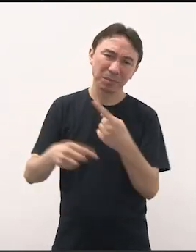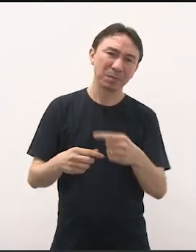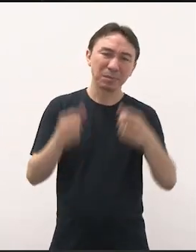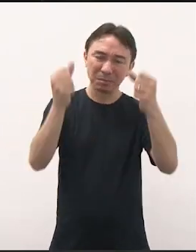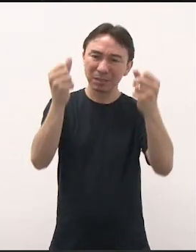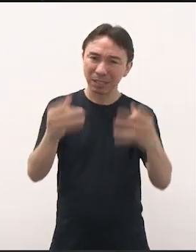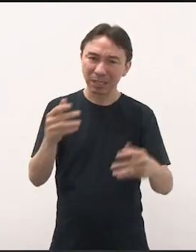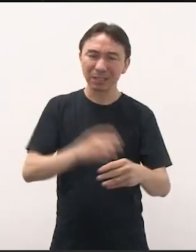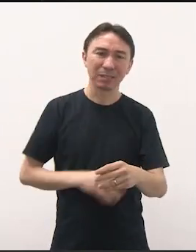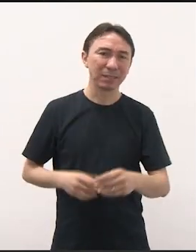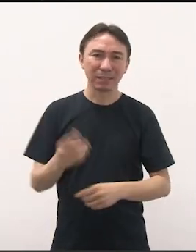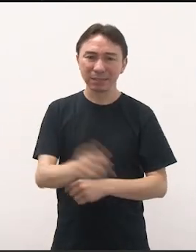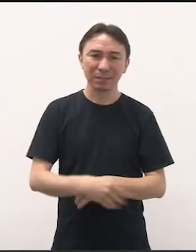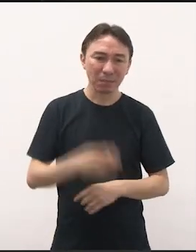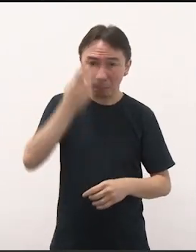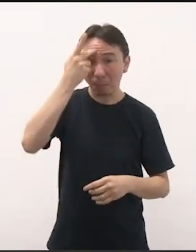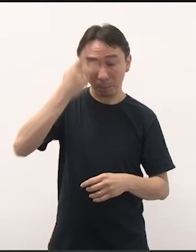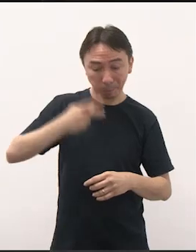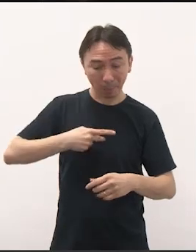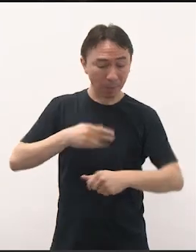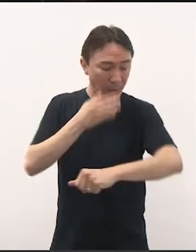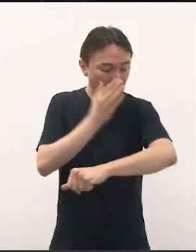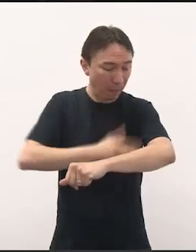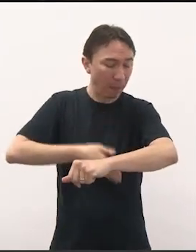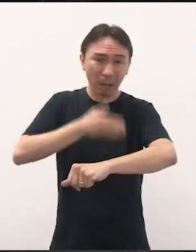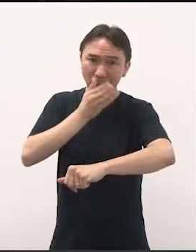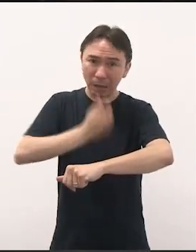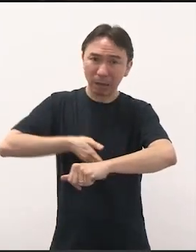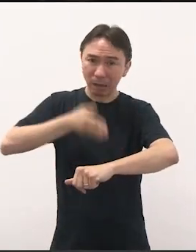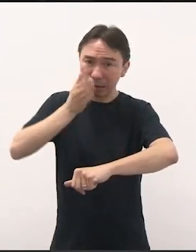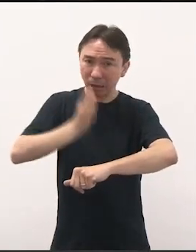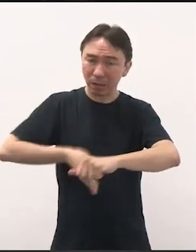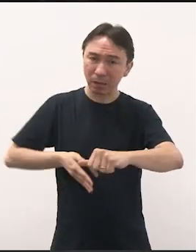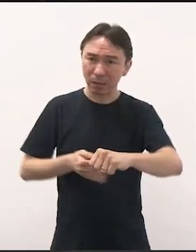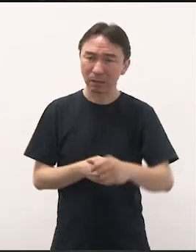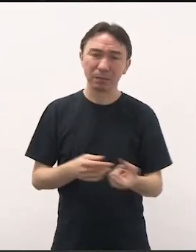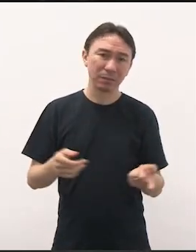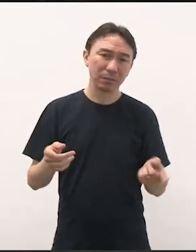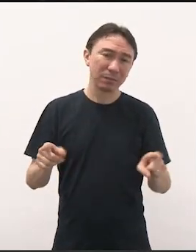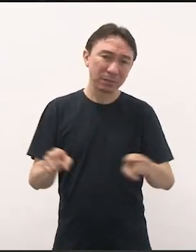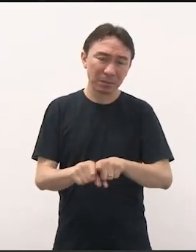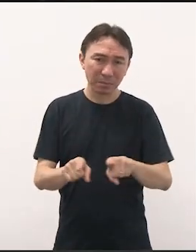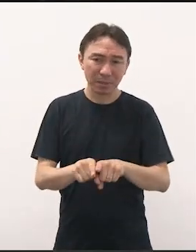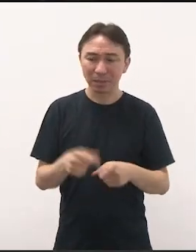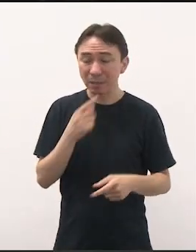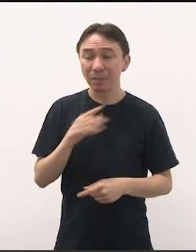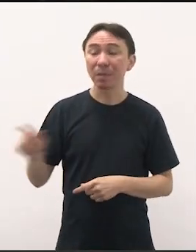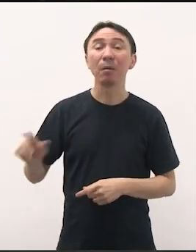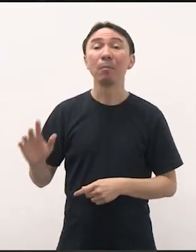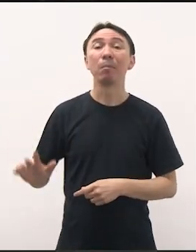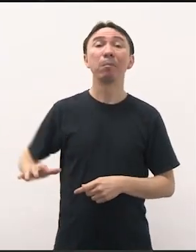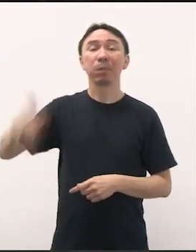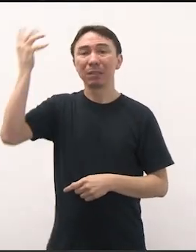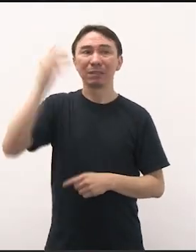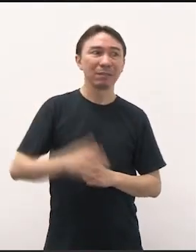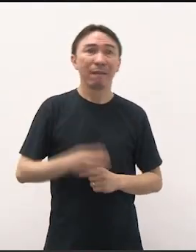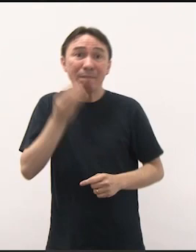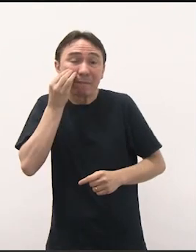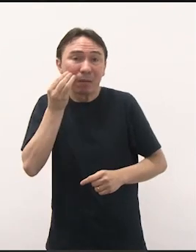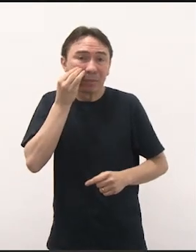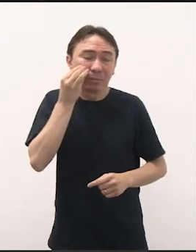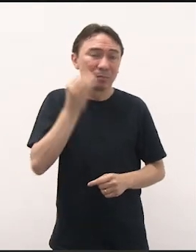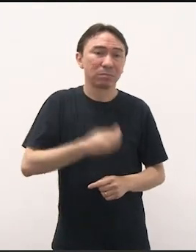falar de quais as ações possíveis, né, inclusive quando acontece uma tentativa de suicídio ou um suicídio propriamente dito